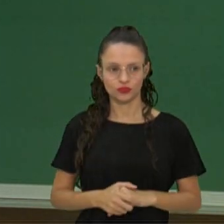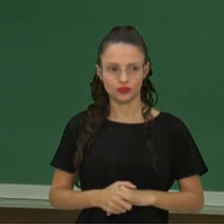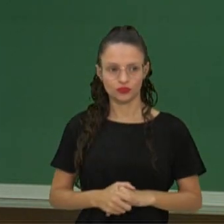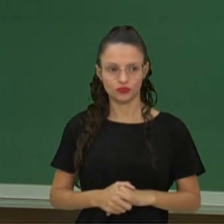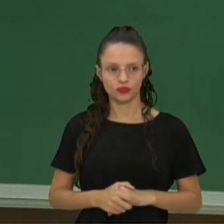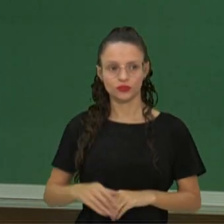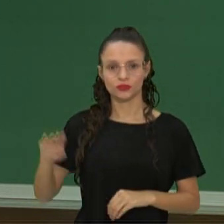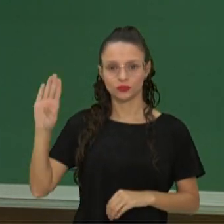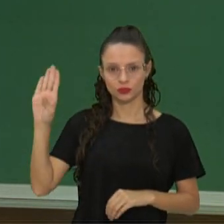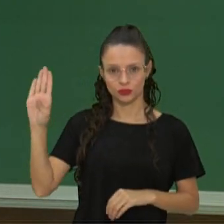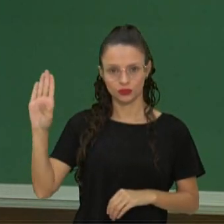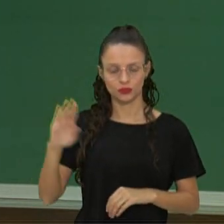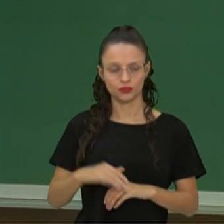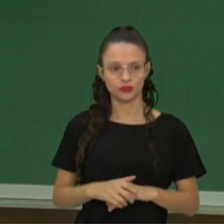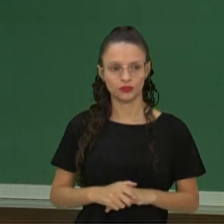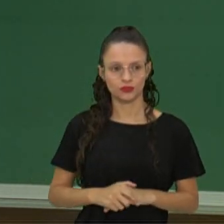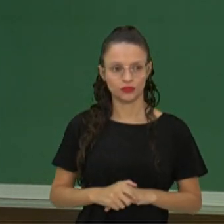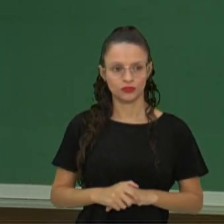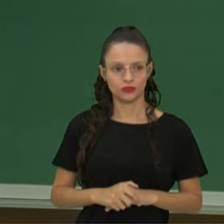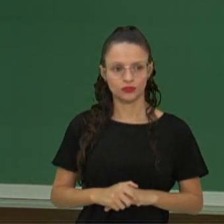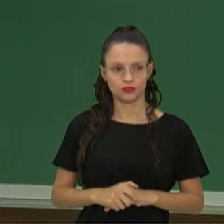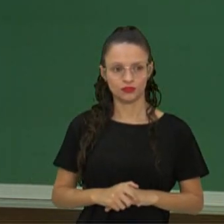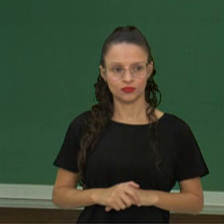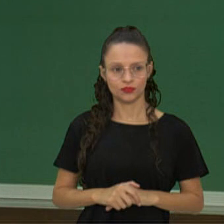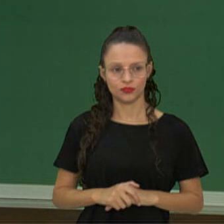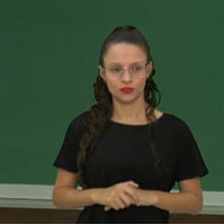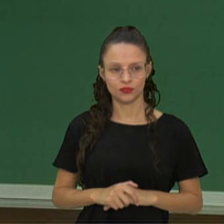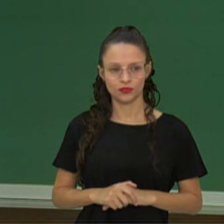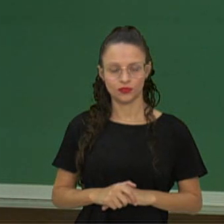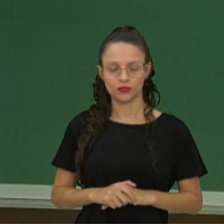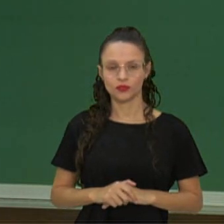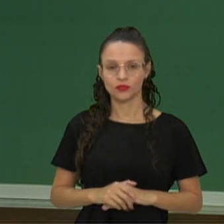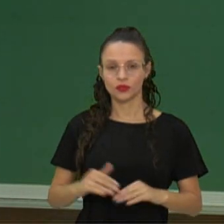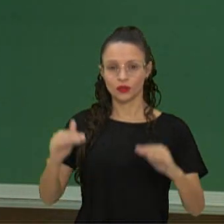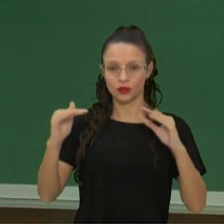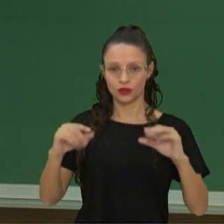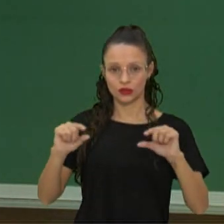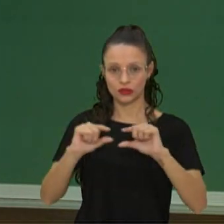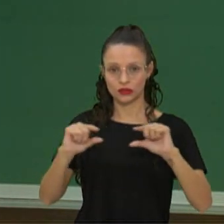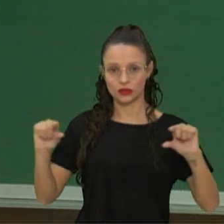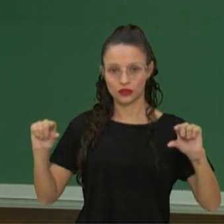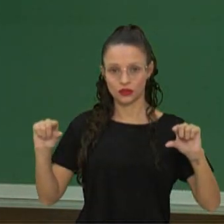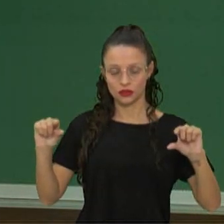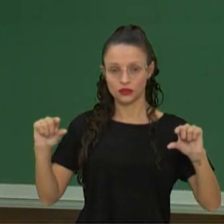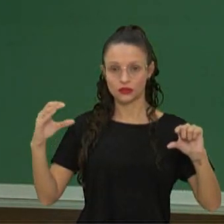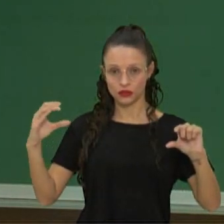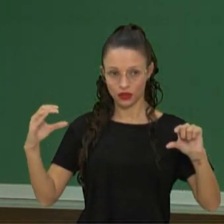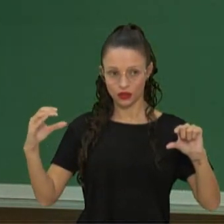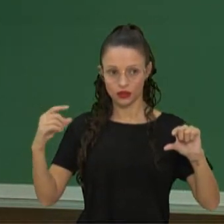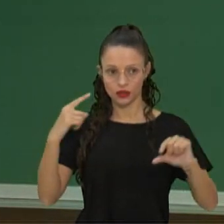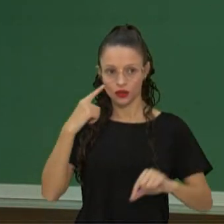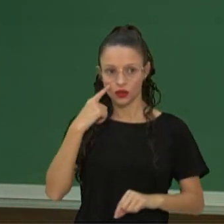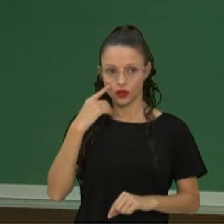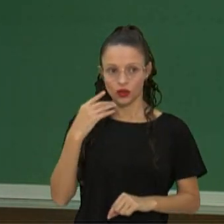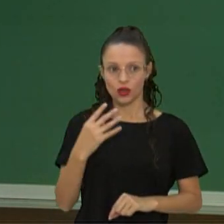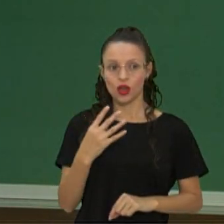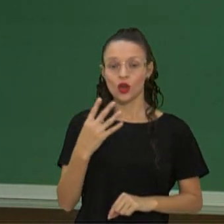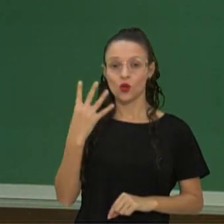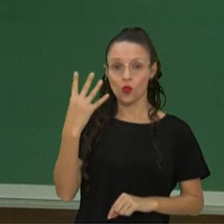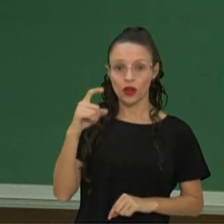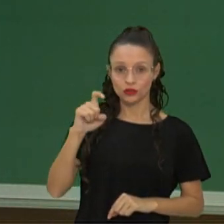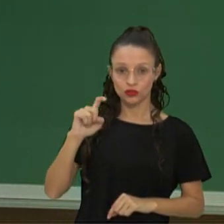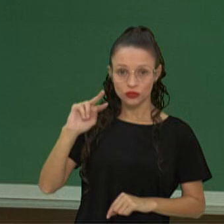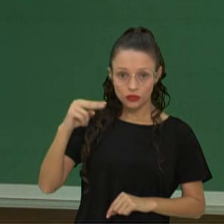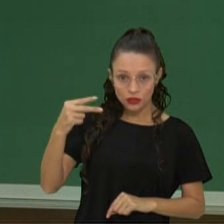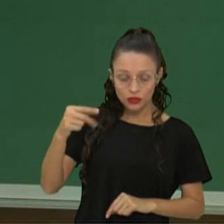Na letra B, eu coloquei o polinômio C ali embaixo, trocando os sinais. Então dá uma olhada. É 4x ao quadrado. Ali embaixo